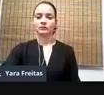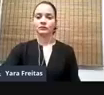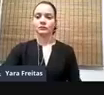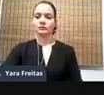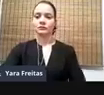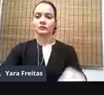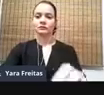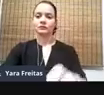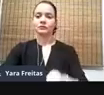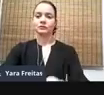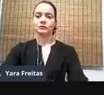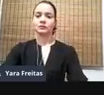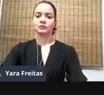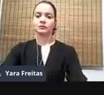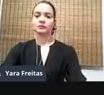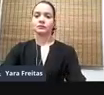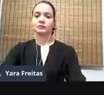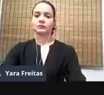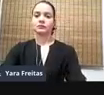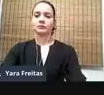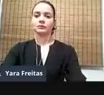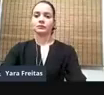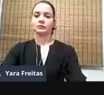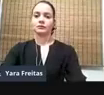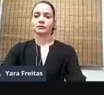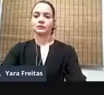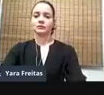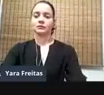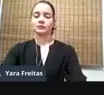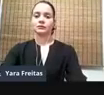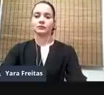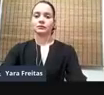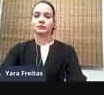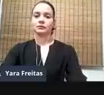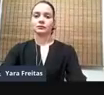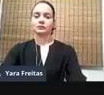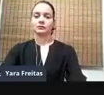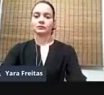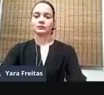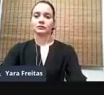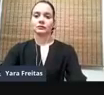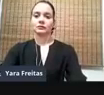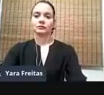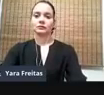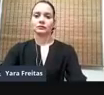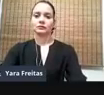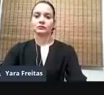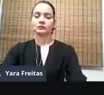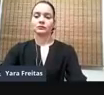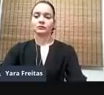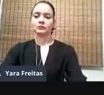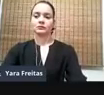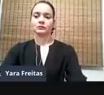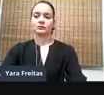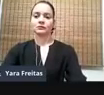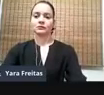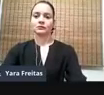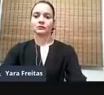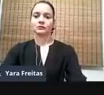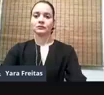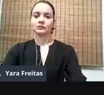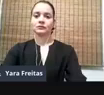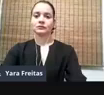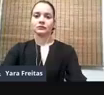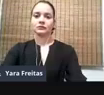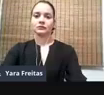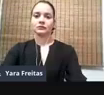em 2050. Né? A doença de Alzheimer corresponde a 60%